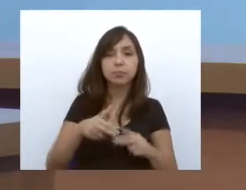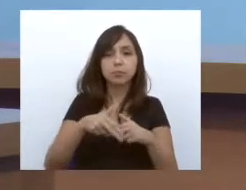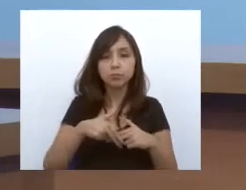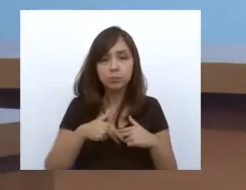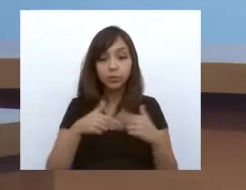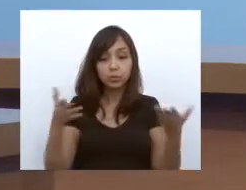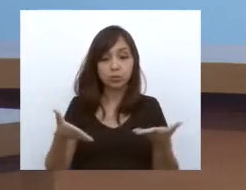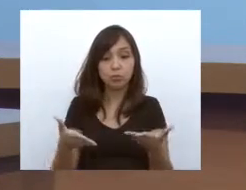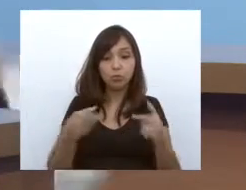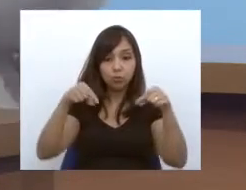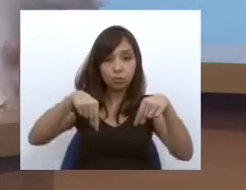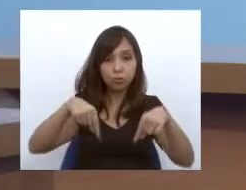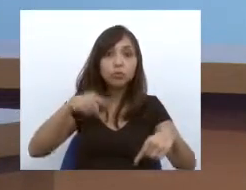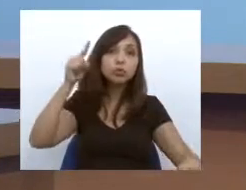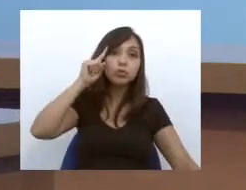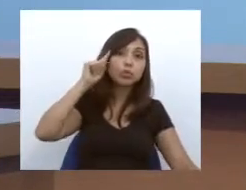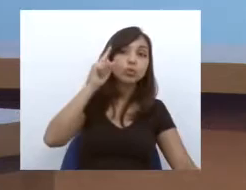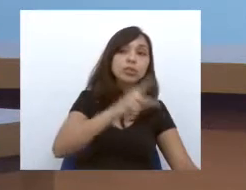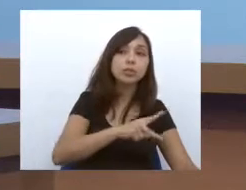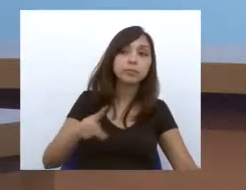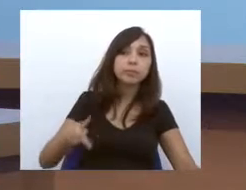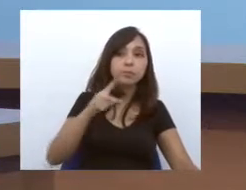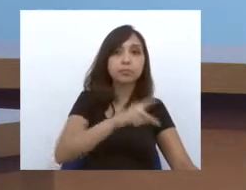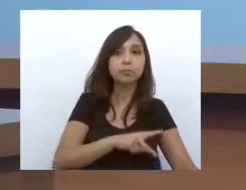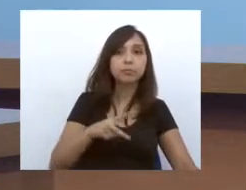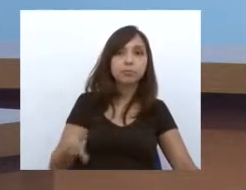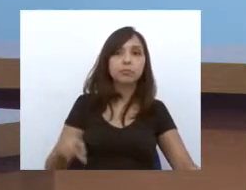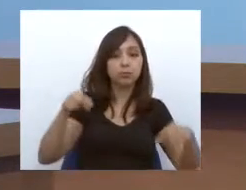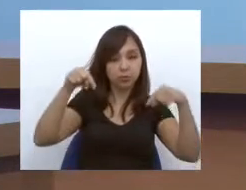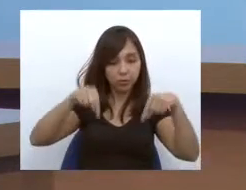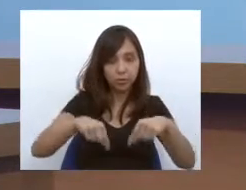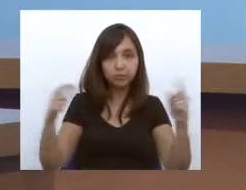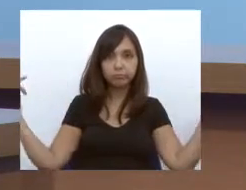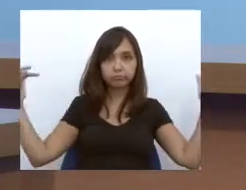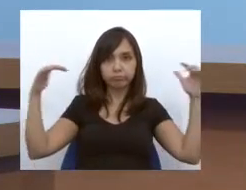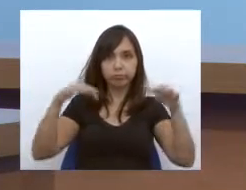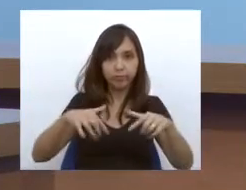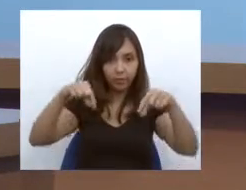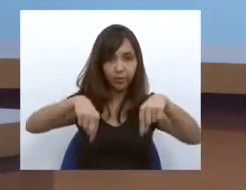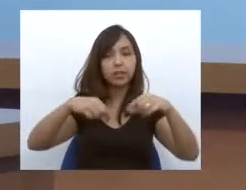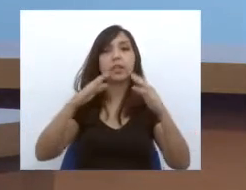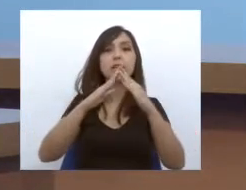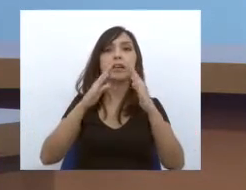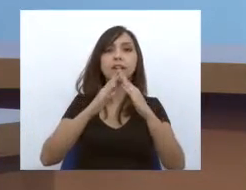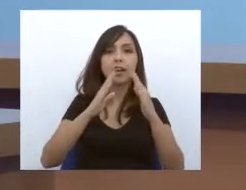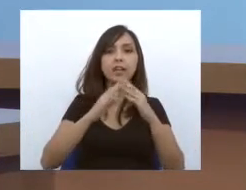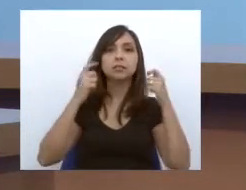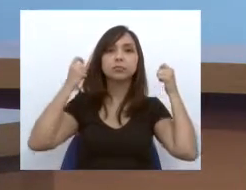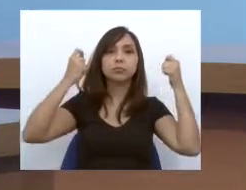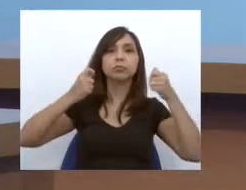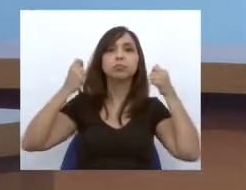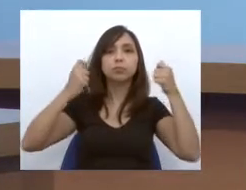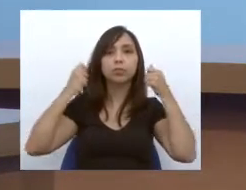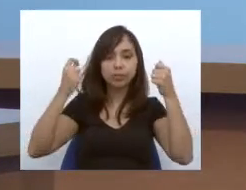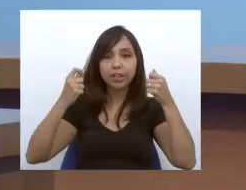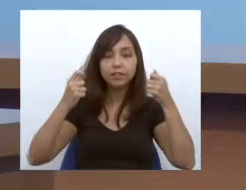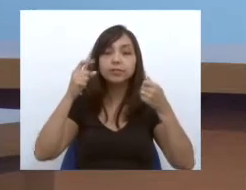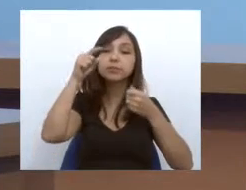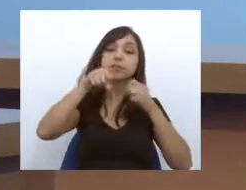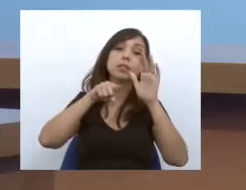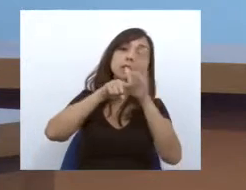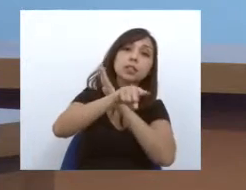que nesse dia, no dia dos professores, que a gente vem aqui nessa casa fazer o nosso protesto e